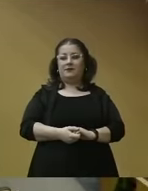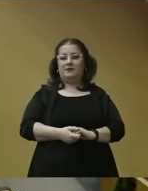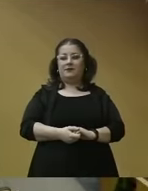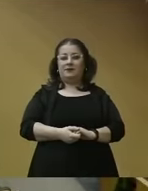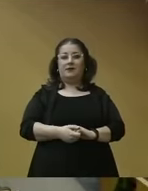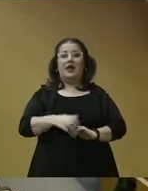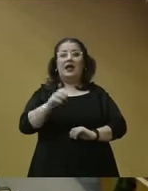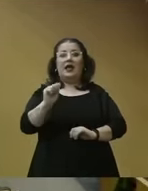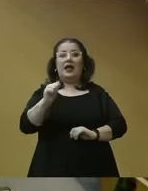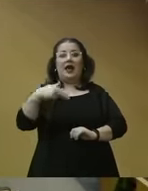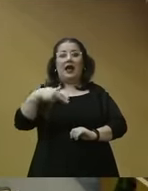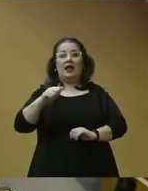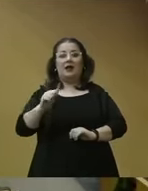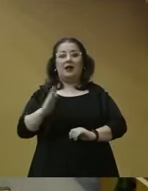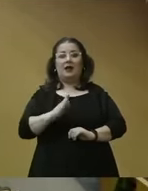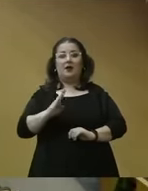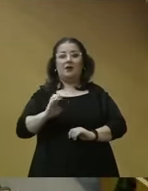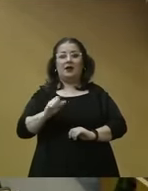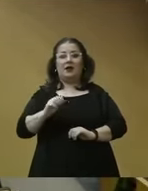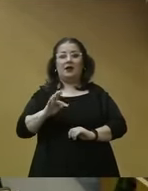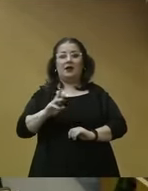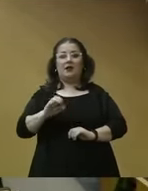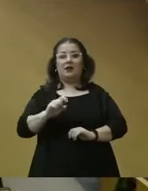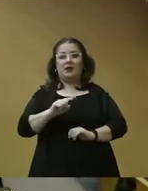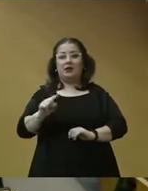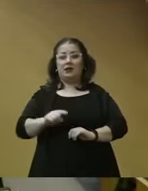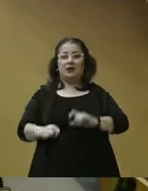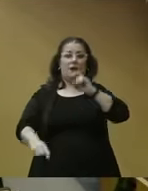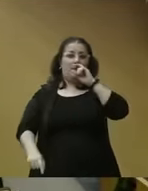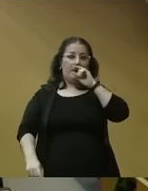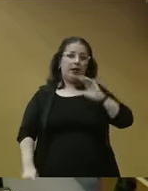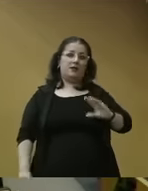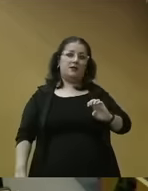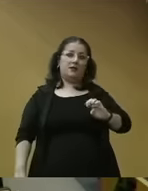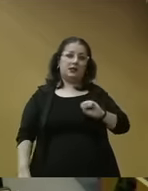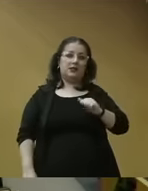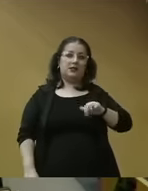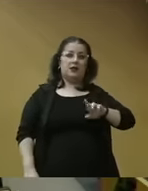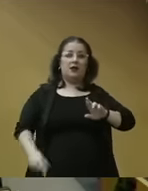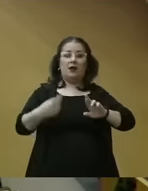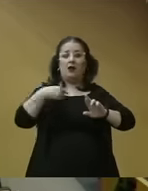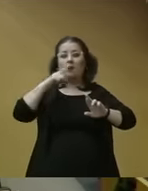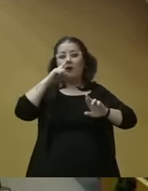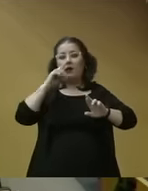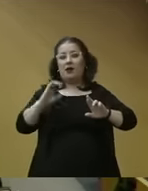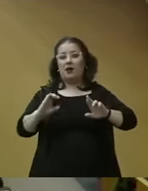Ana Beatriz Gomes Tetzner, filha de César Augusto Tetzner e